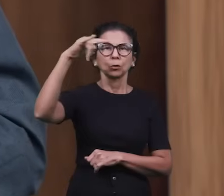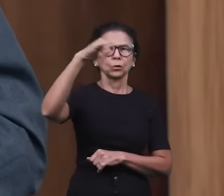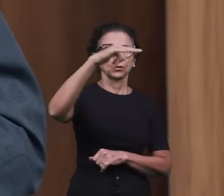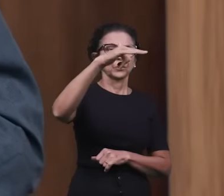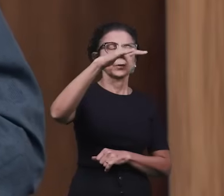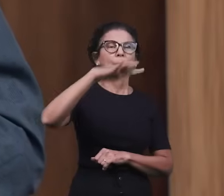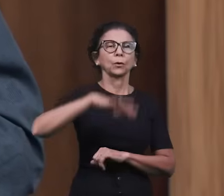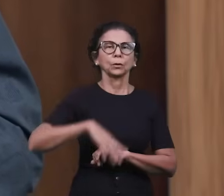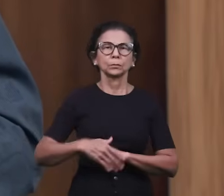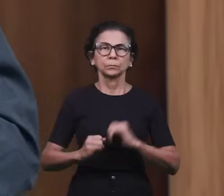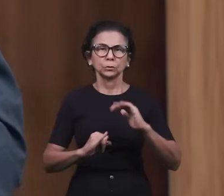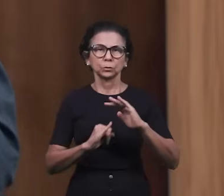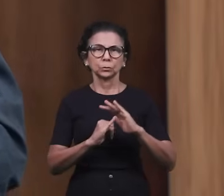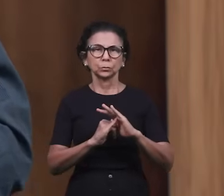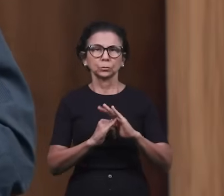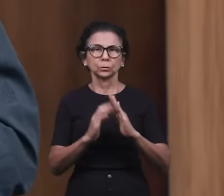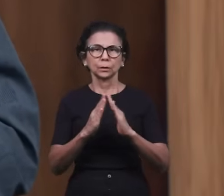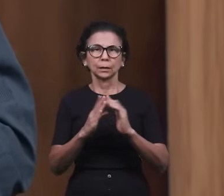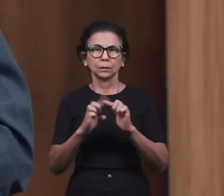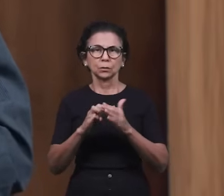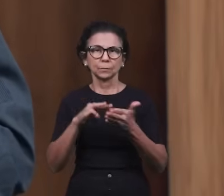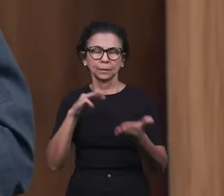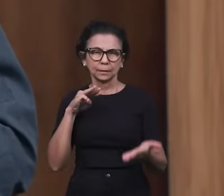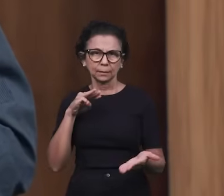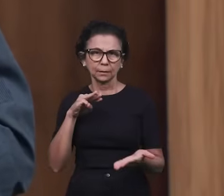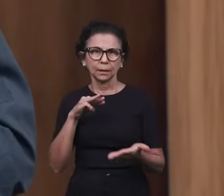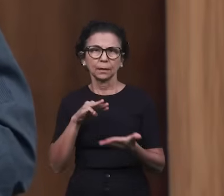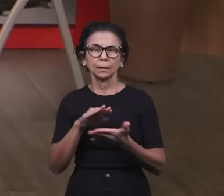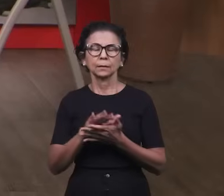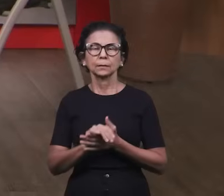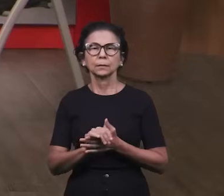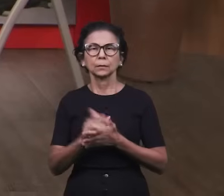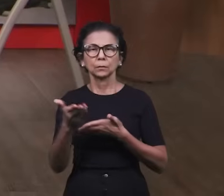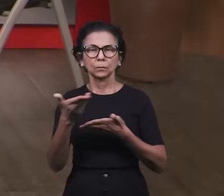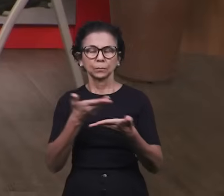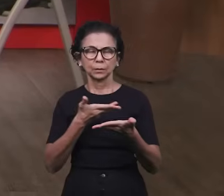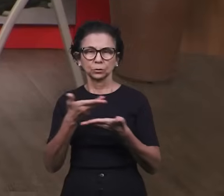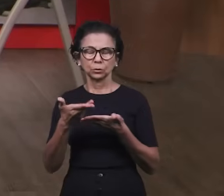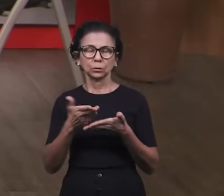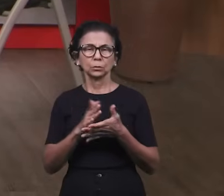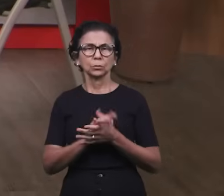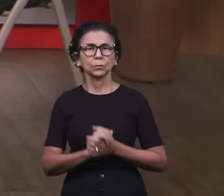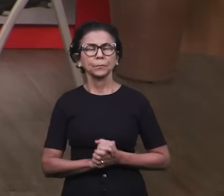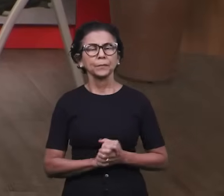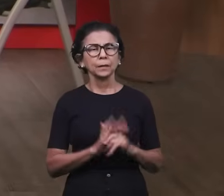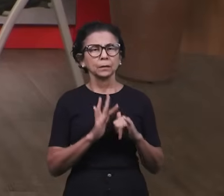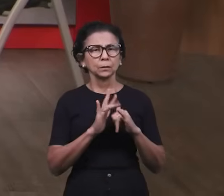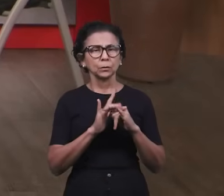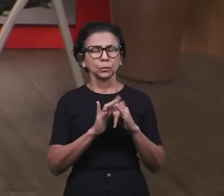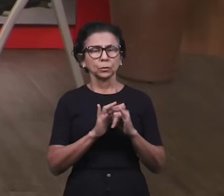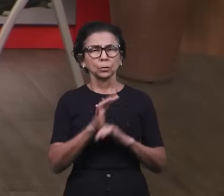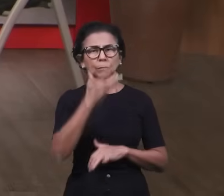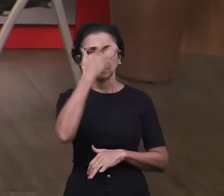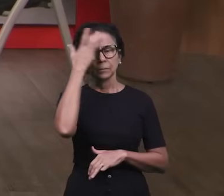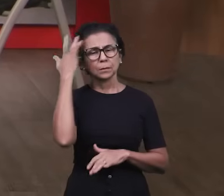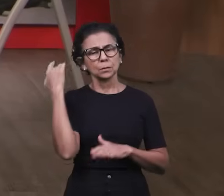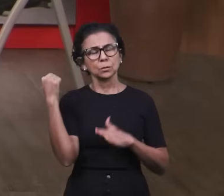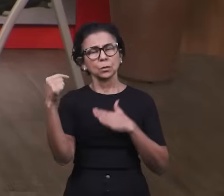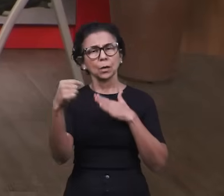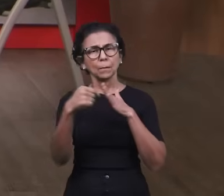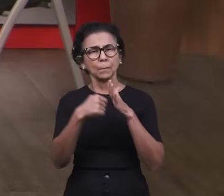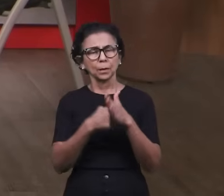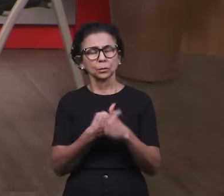né? Como é que isso acontece dentro da colmeia? Sim. Eu gostaria de dar uma informação antes, que eu acho que eu